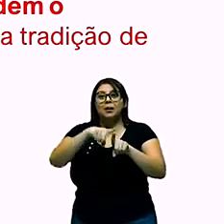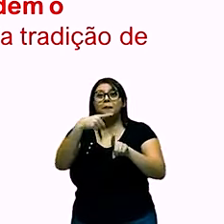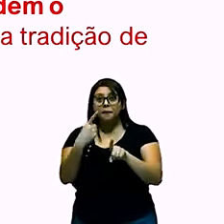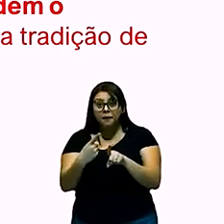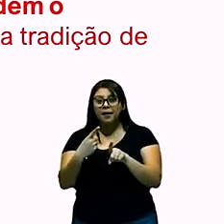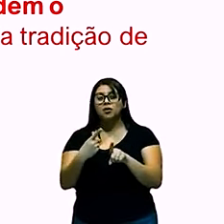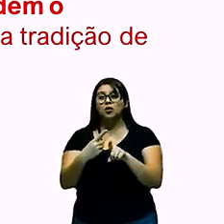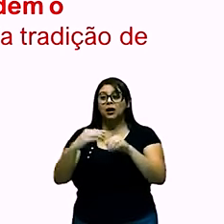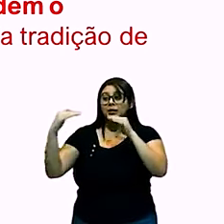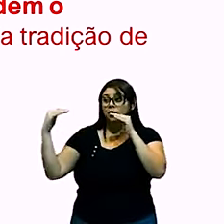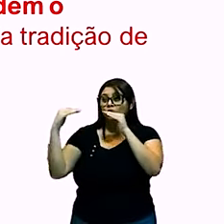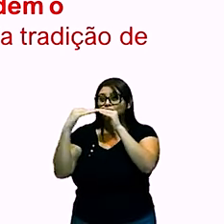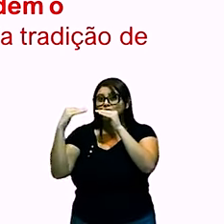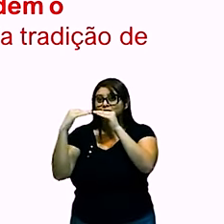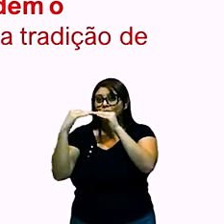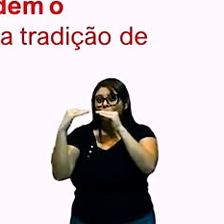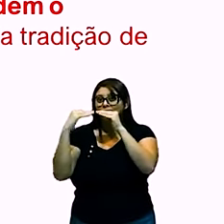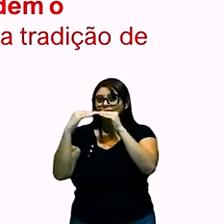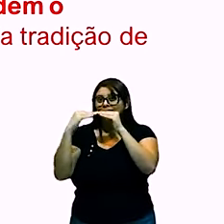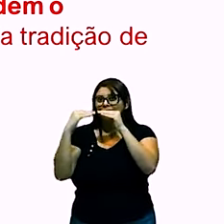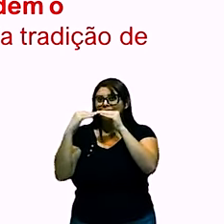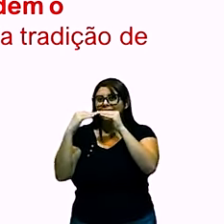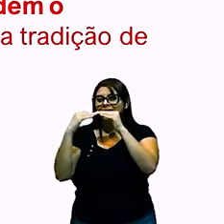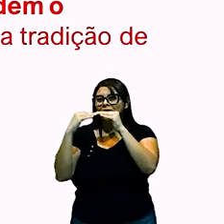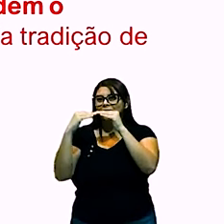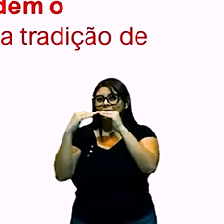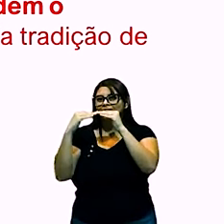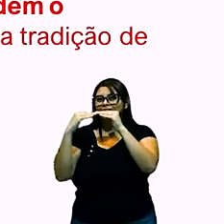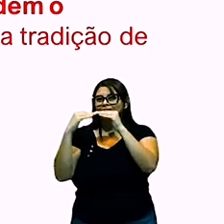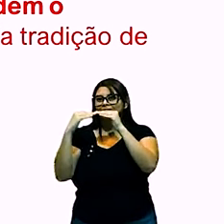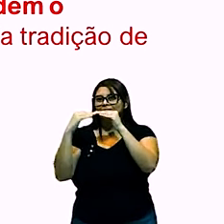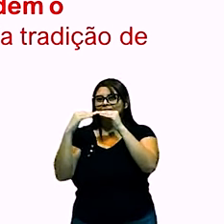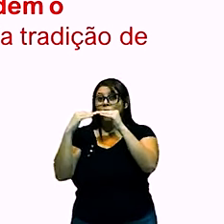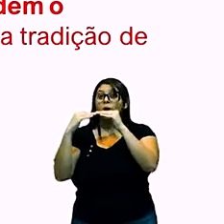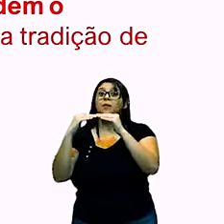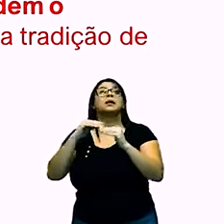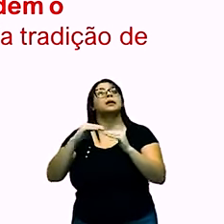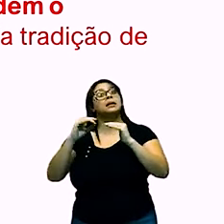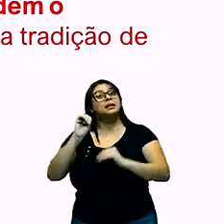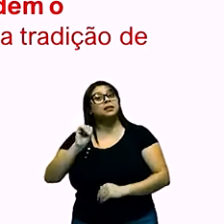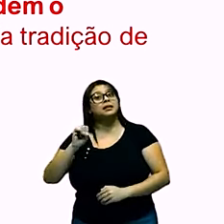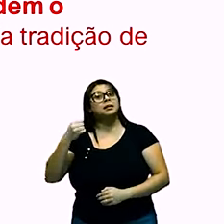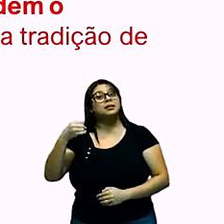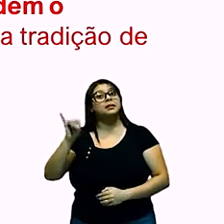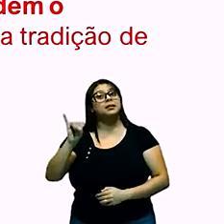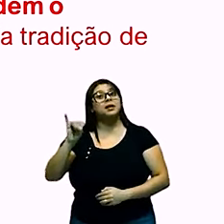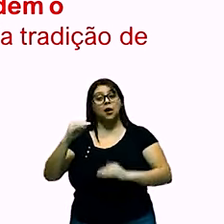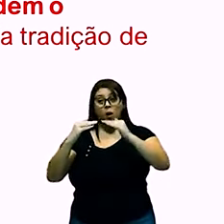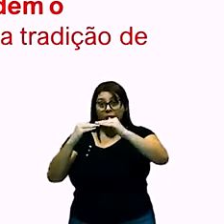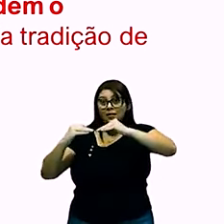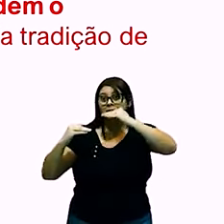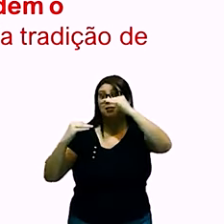palavra, quando ela está de pé de igualdade ou acima da palavra, pode criar problemas e confusão. E tradição entra